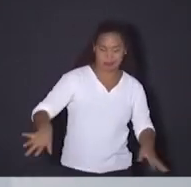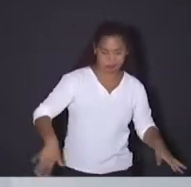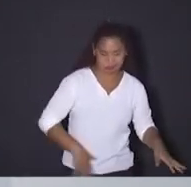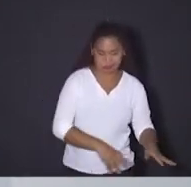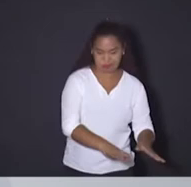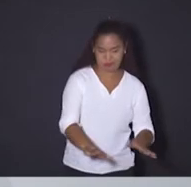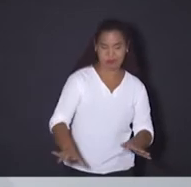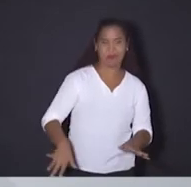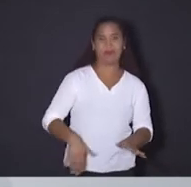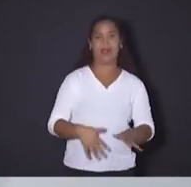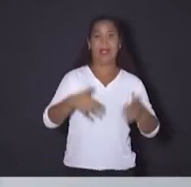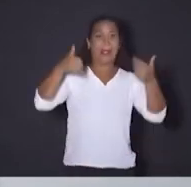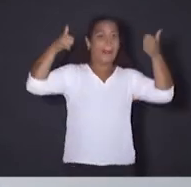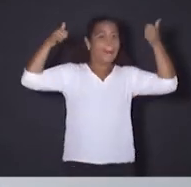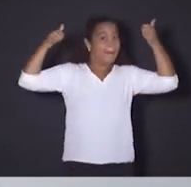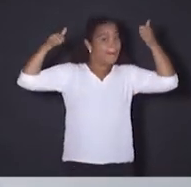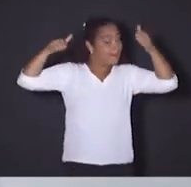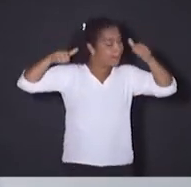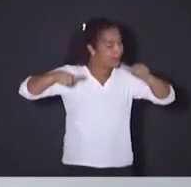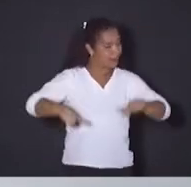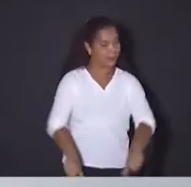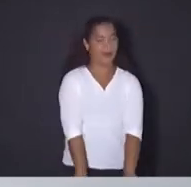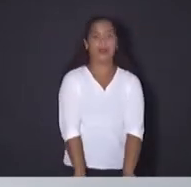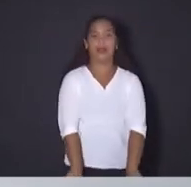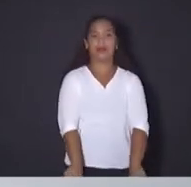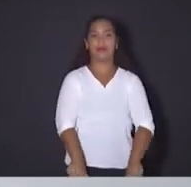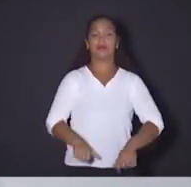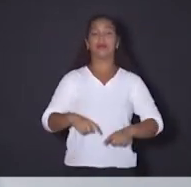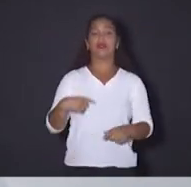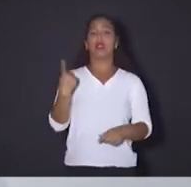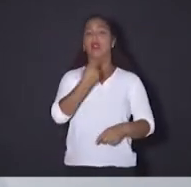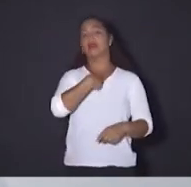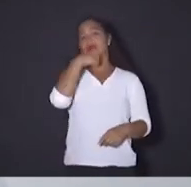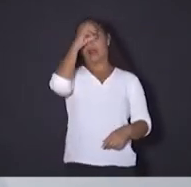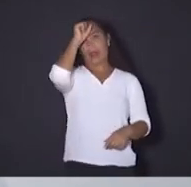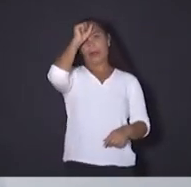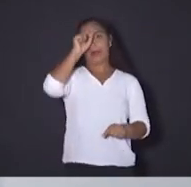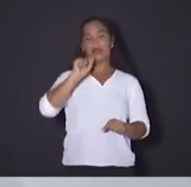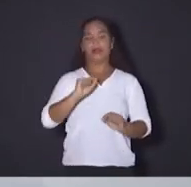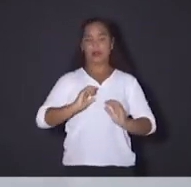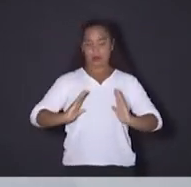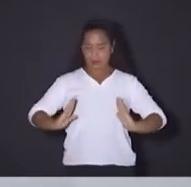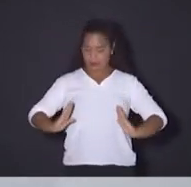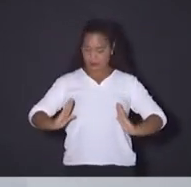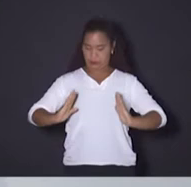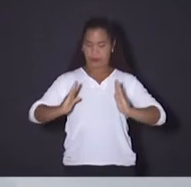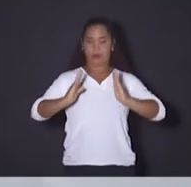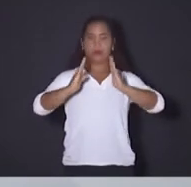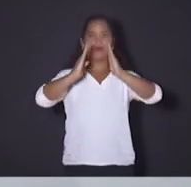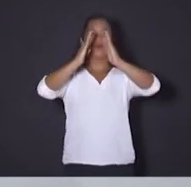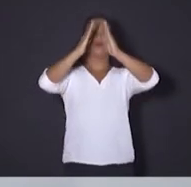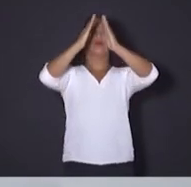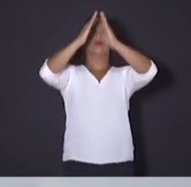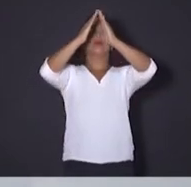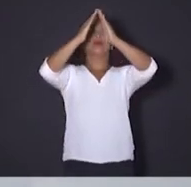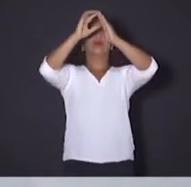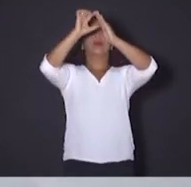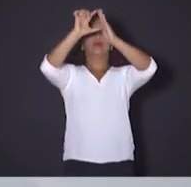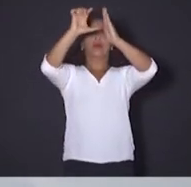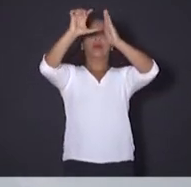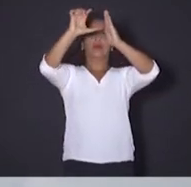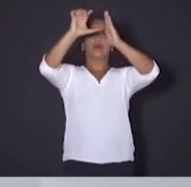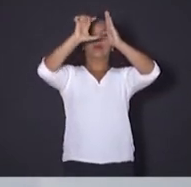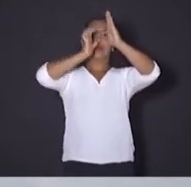fundo do poço é a gente aprende que nossa sociedade é piramidal nec lá no topo da pirâmide estão as pessoas ricas